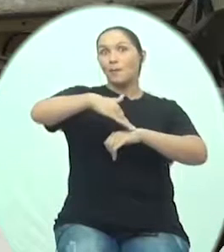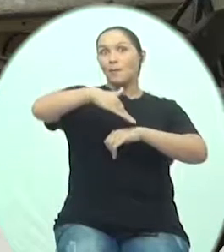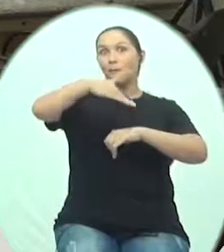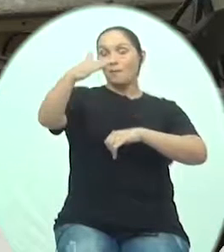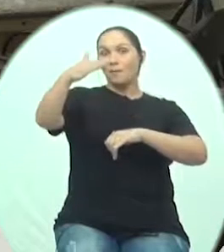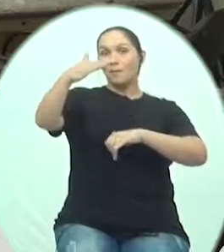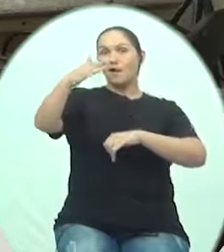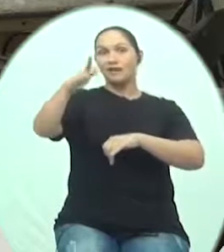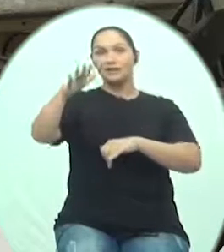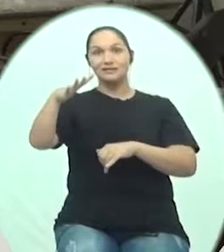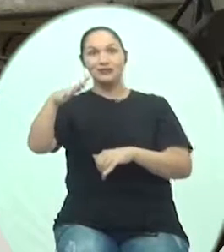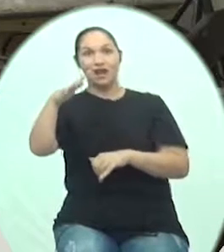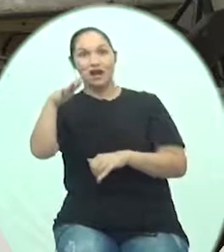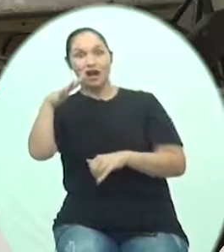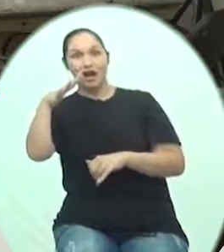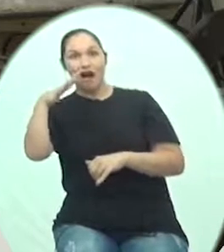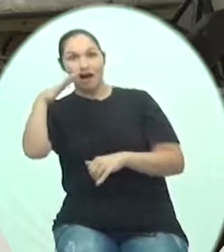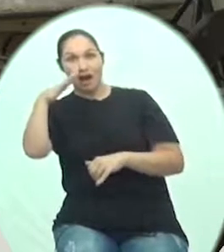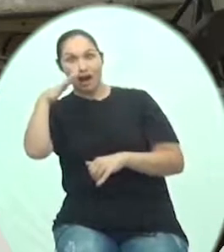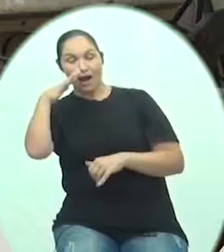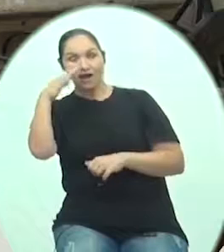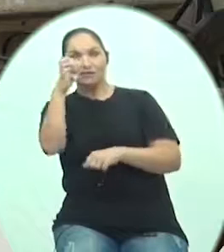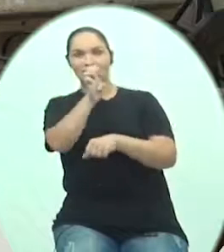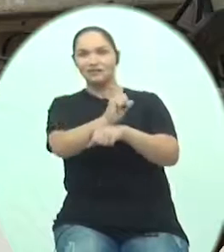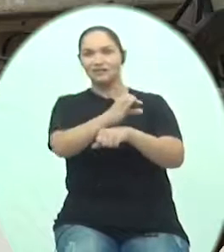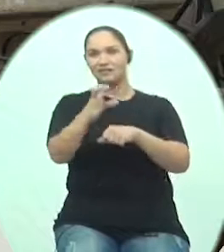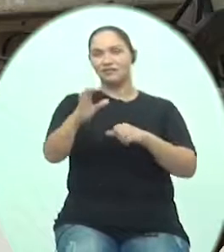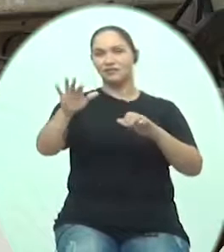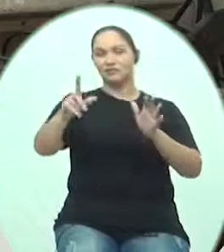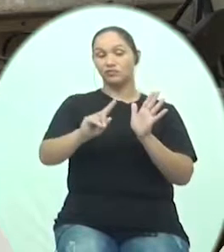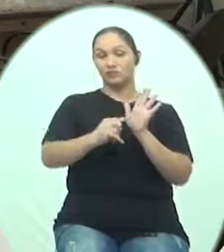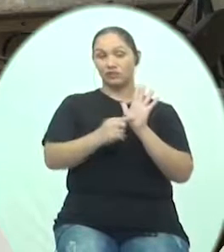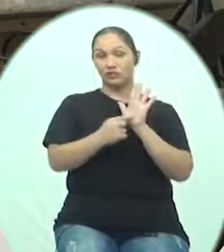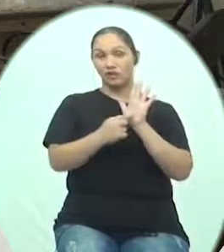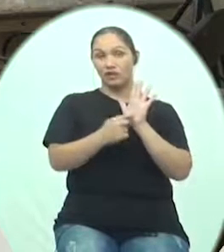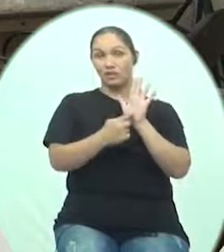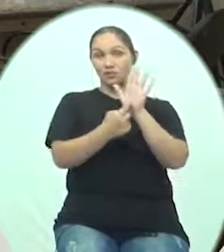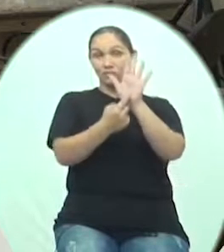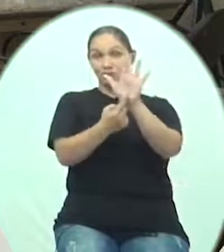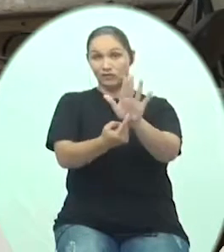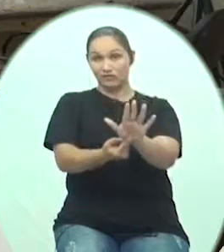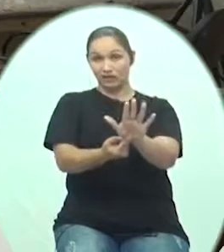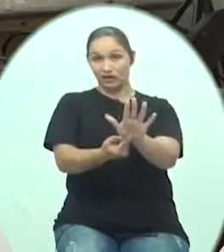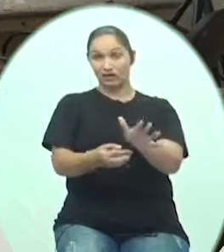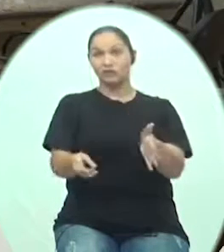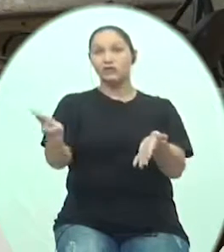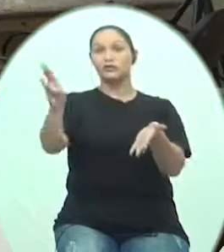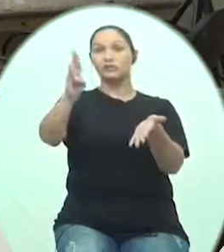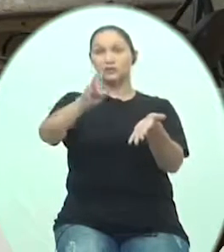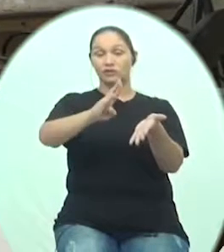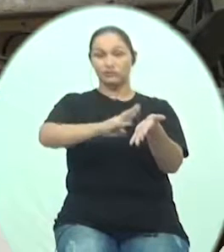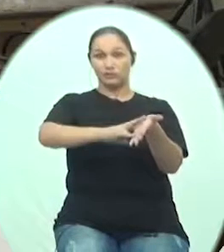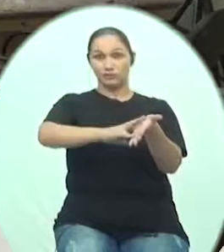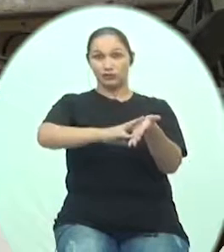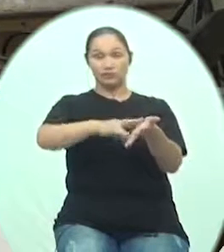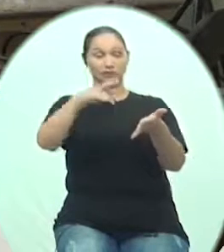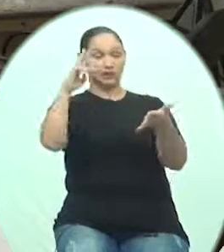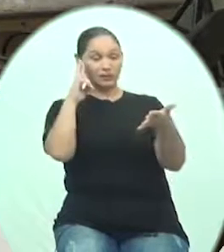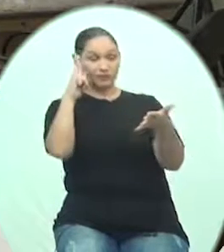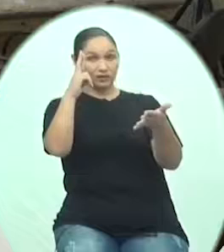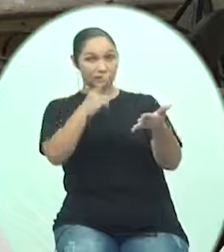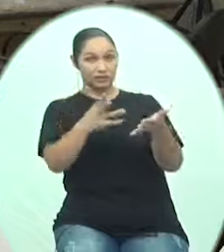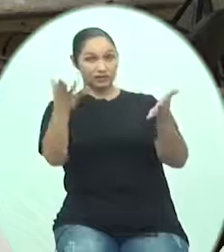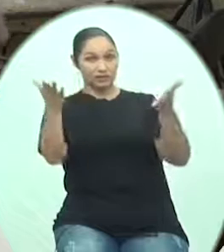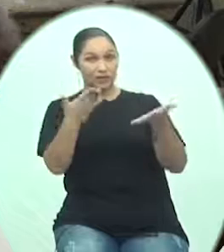ouvindo o plenário e atendidas as formalidades regimentais queremos que fique constado na ata